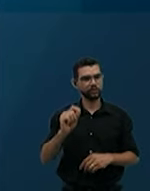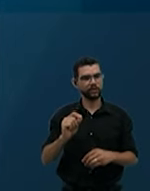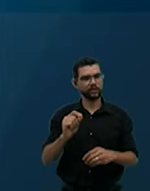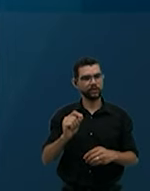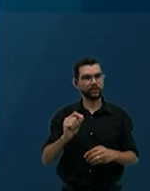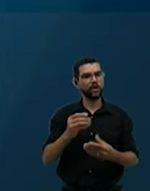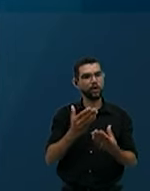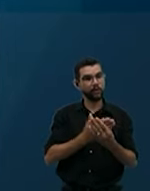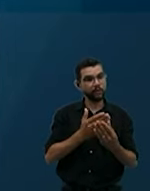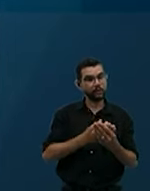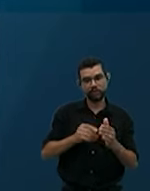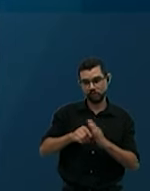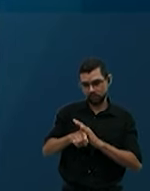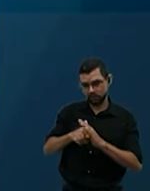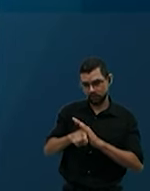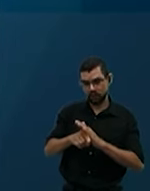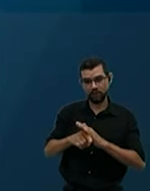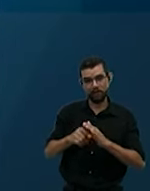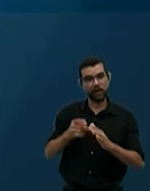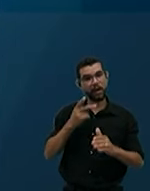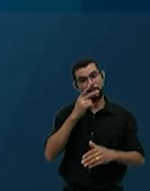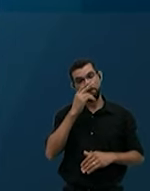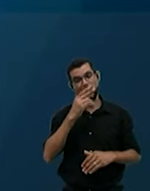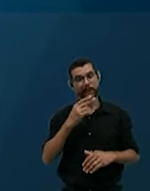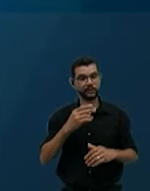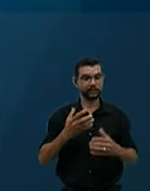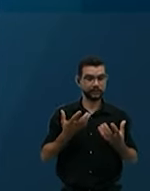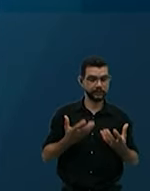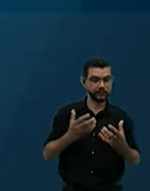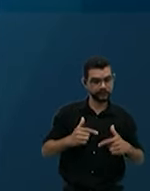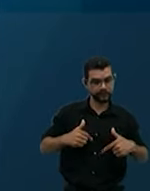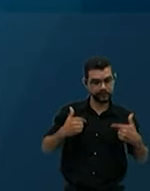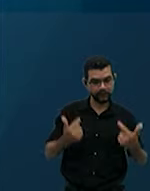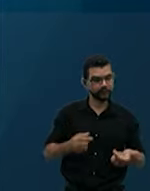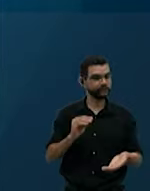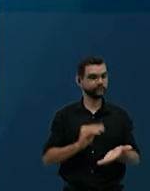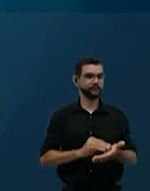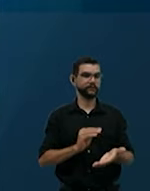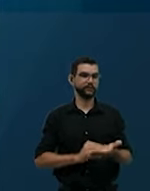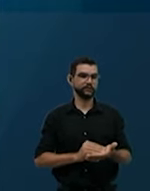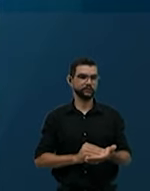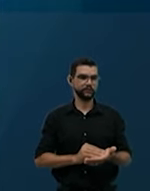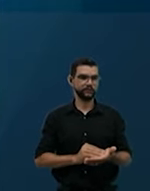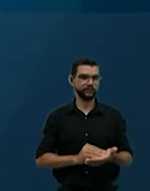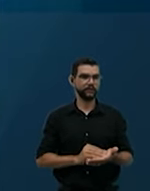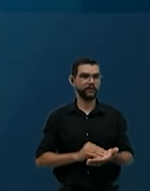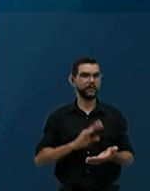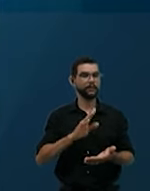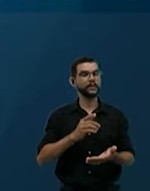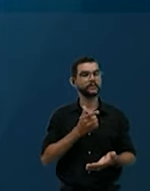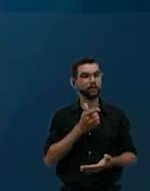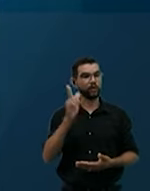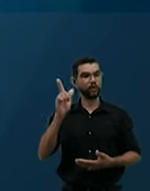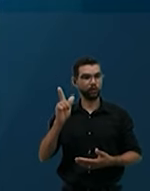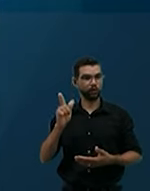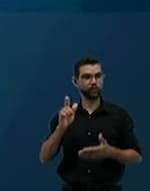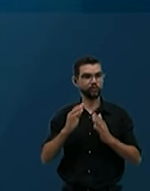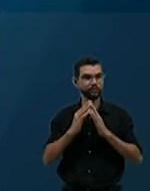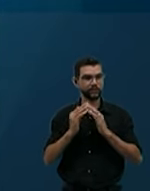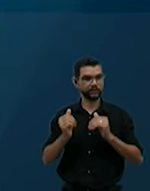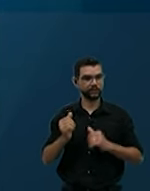agir e seguiu. Agora, vamos partir aqui agora para a questão, para o segundo pedido do INSS, que é a questão dos efeitos